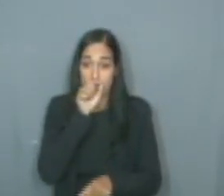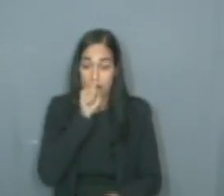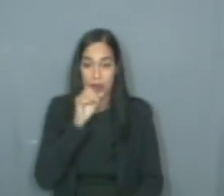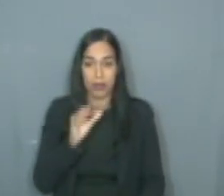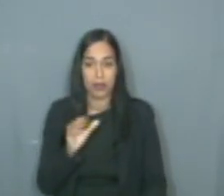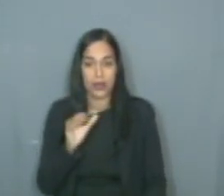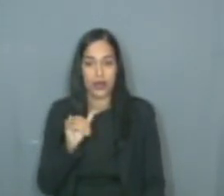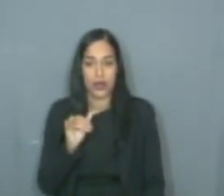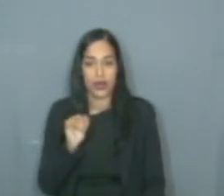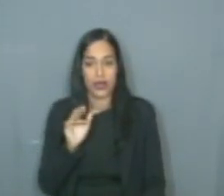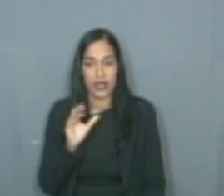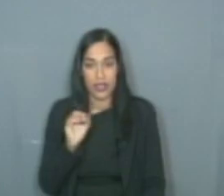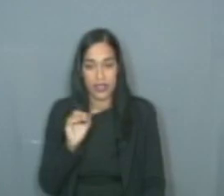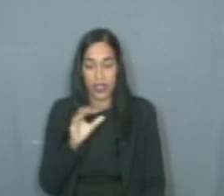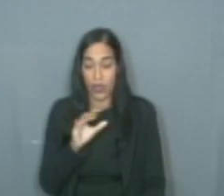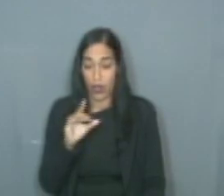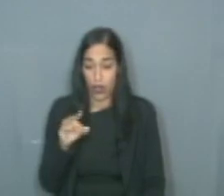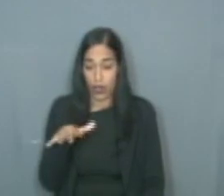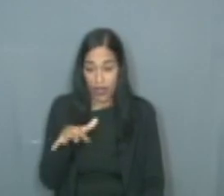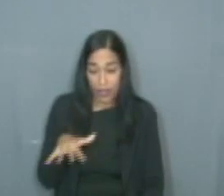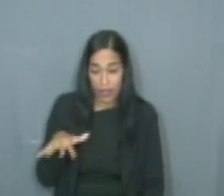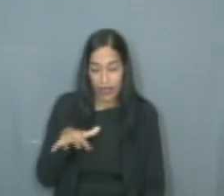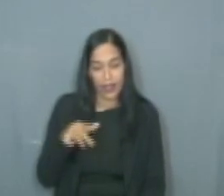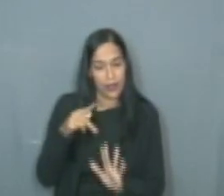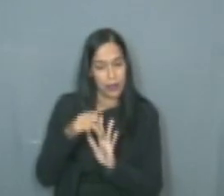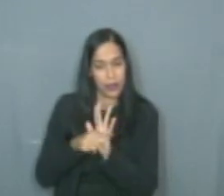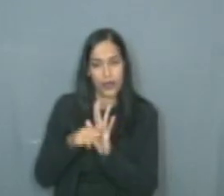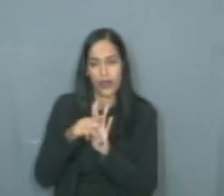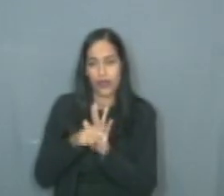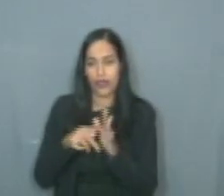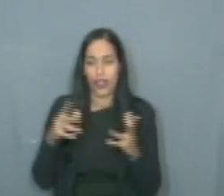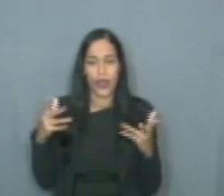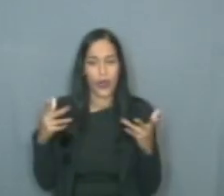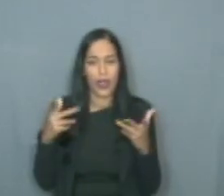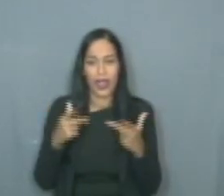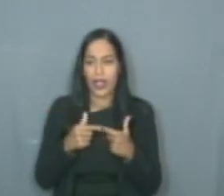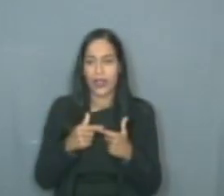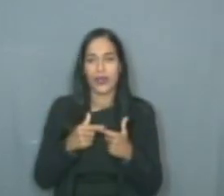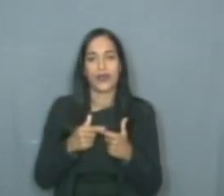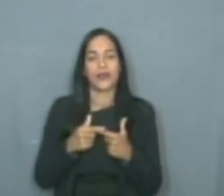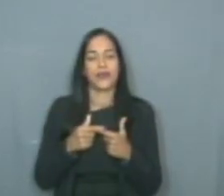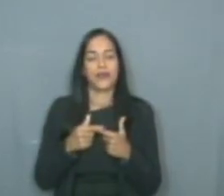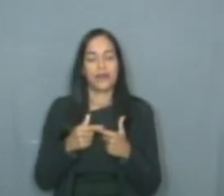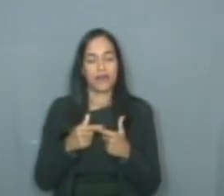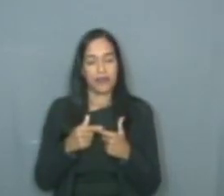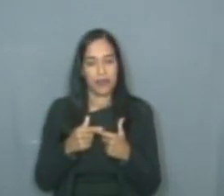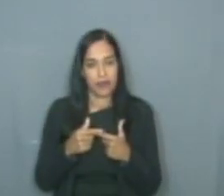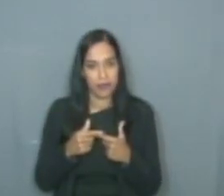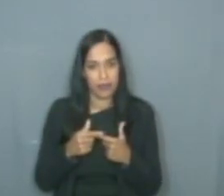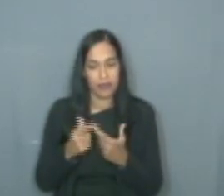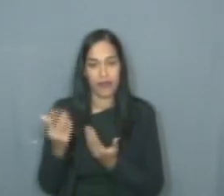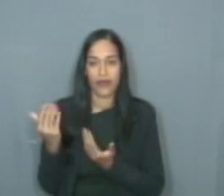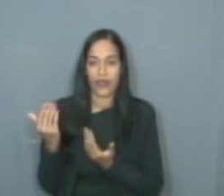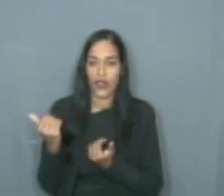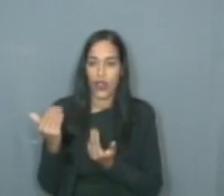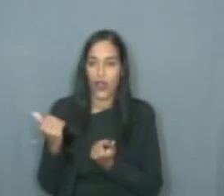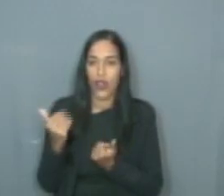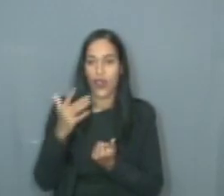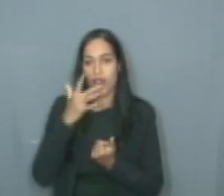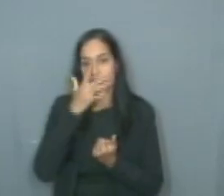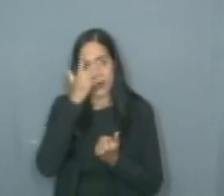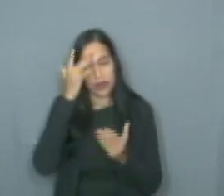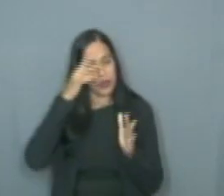Belmar coordena um projeto lá, lindo, que é exatamente de levar para a academia jovens, pessoas